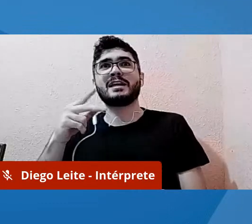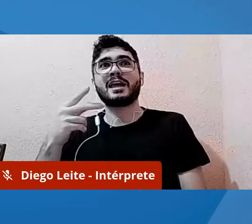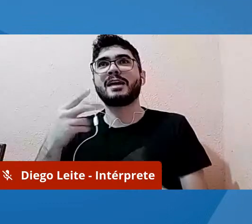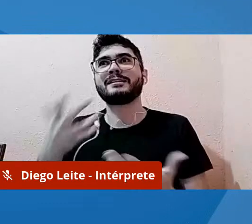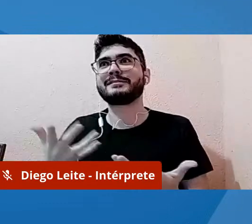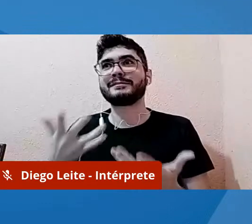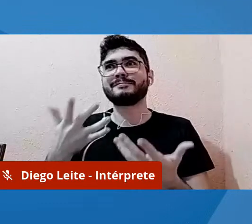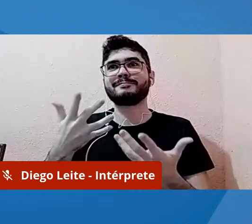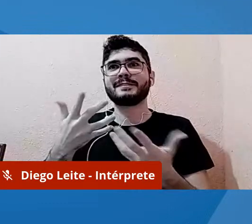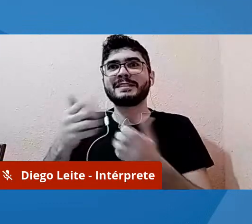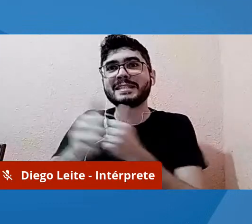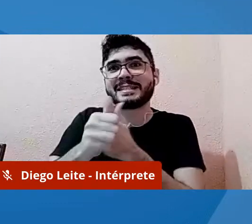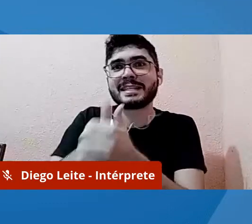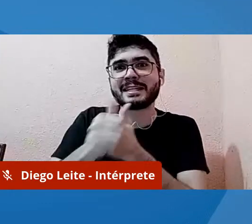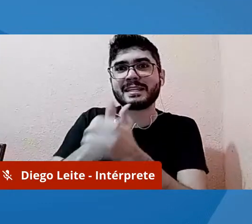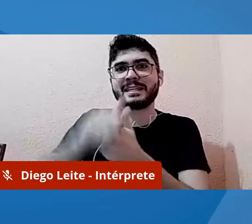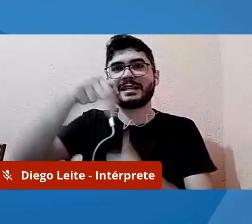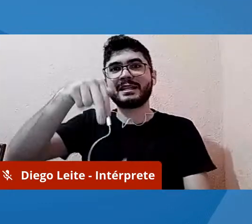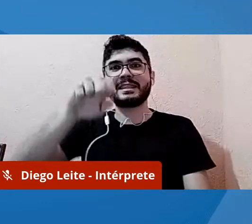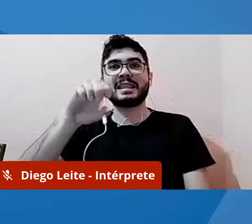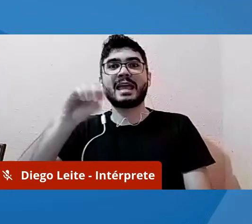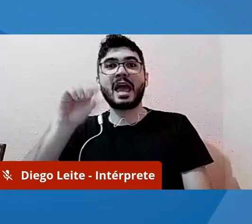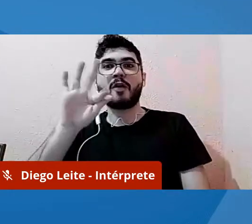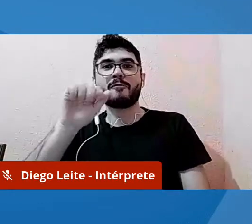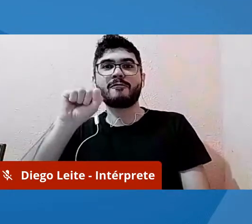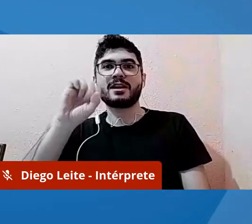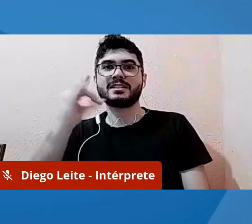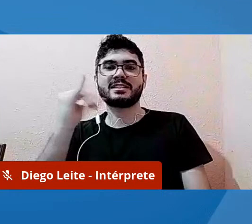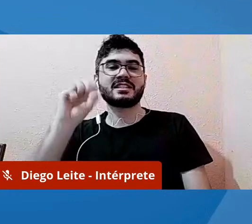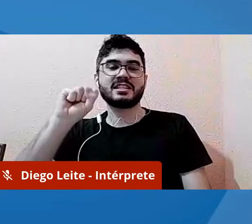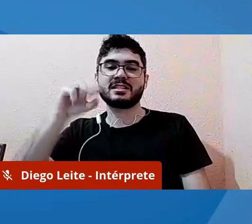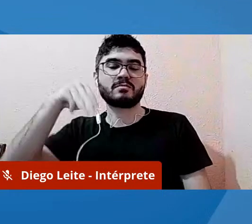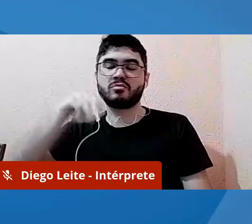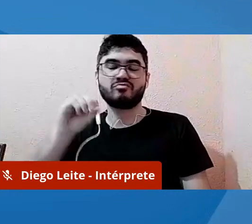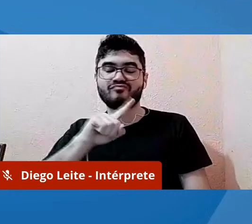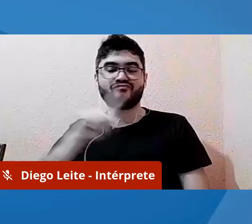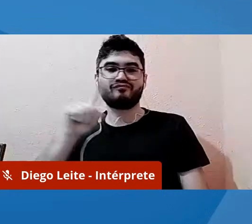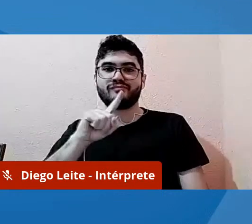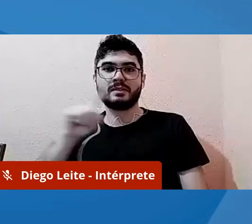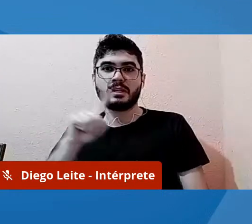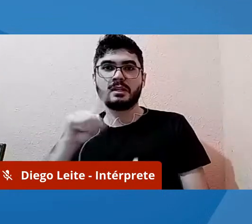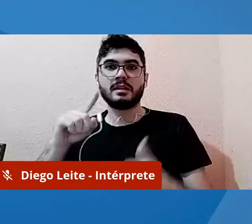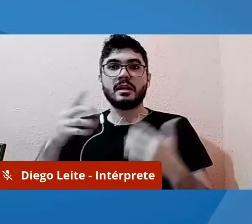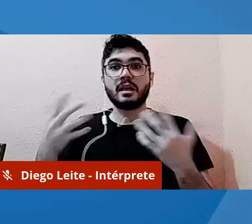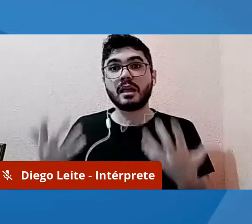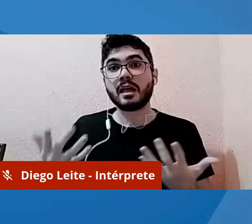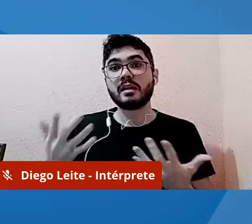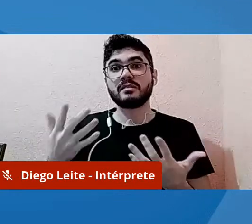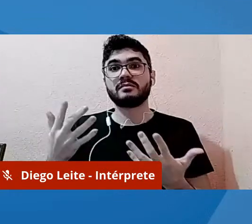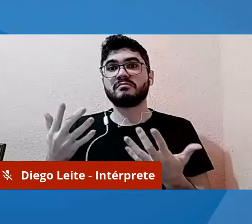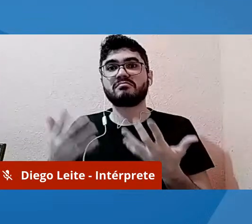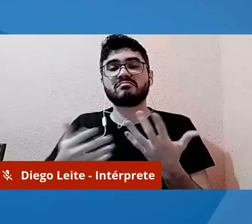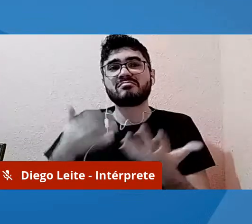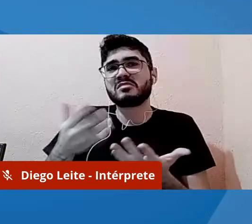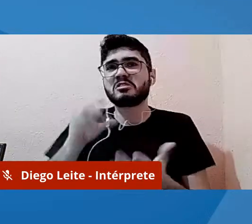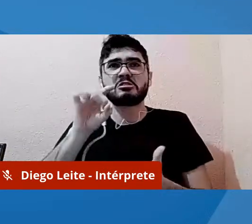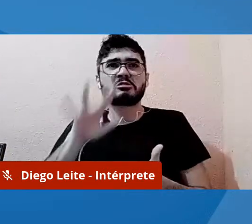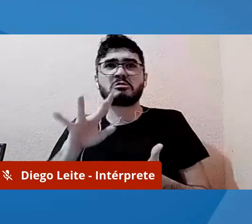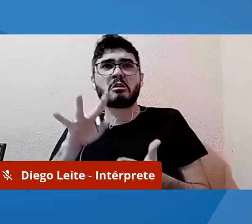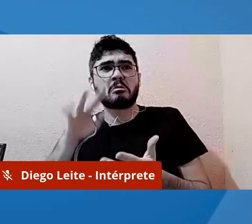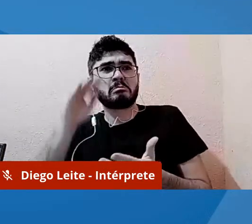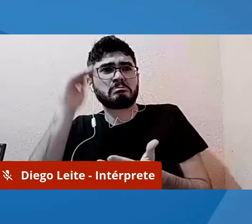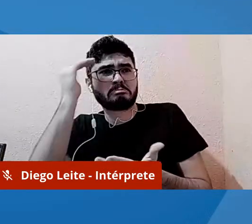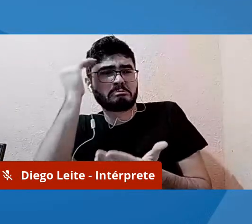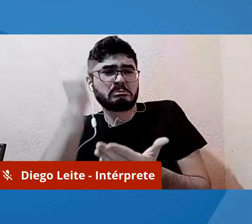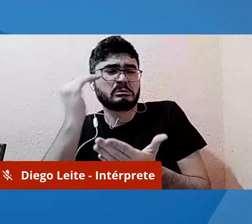Né? Mas, enquanto eles cumprem com a agenda neoliberal, tudo bem. Né? O resto não tem muita